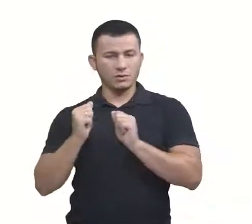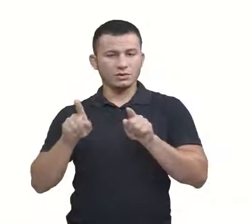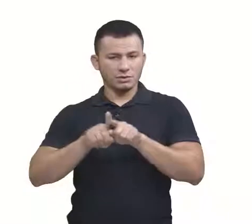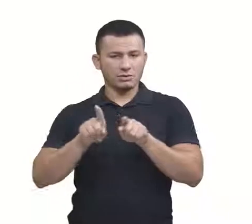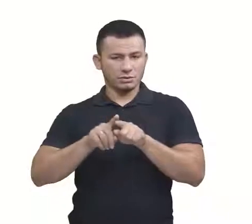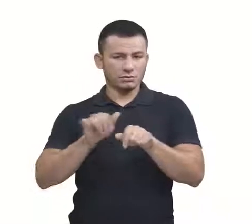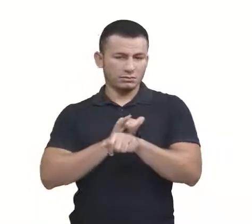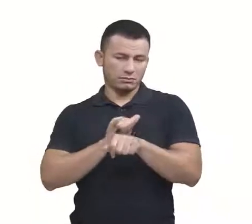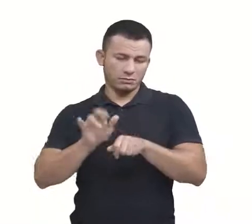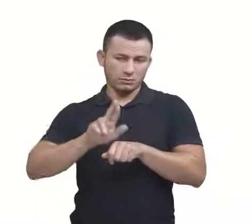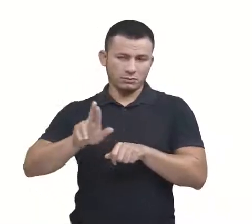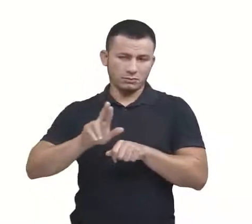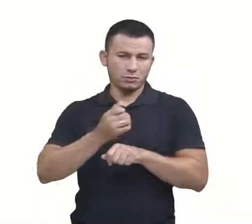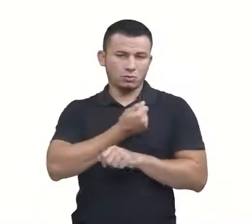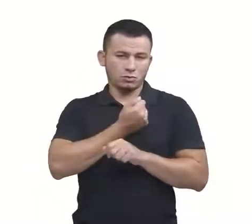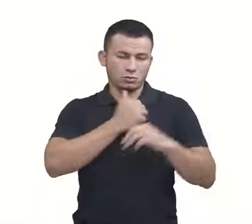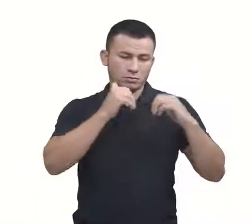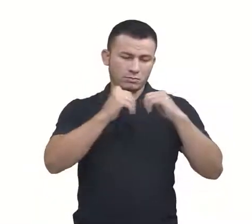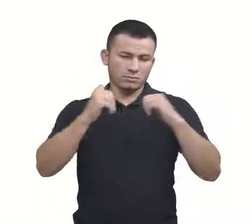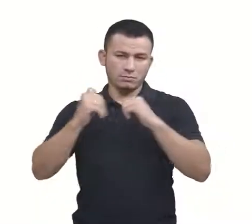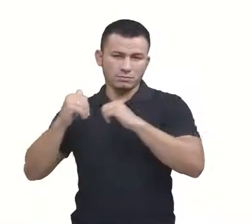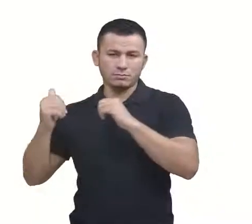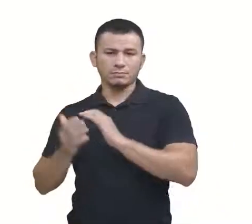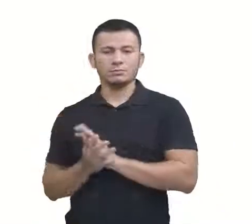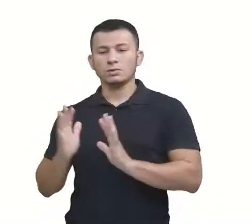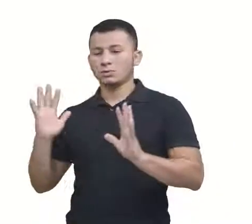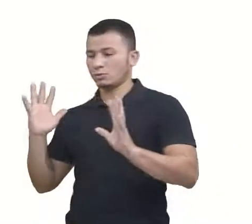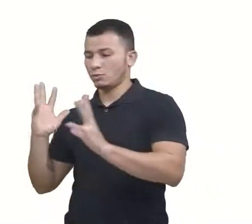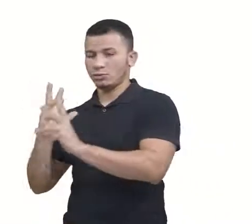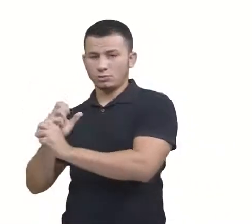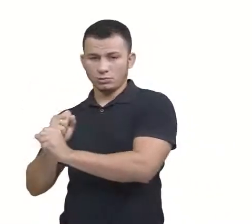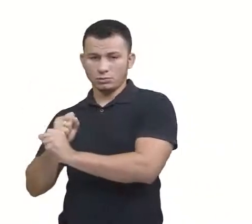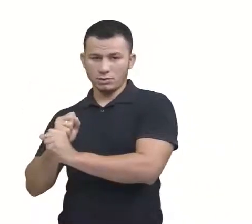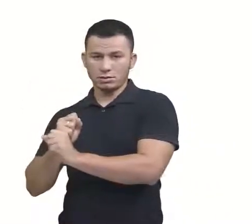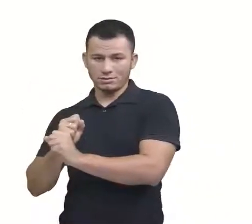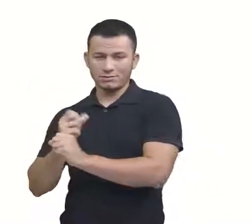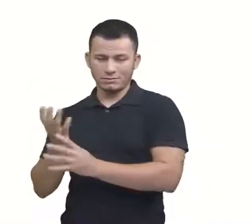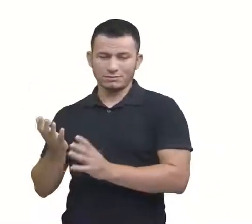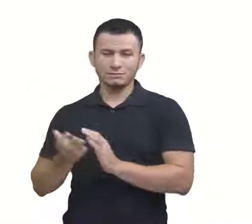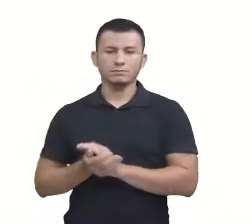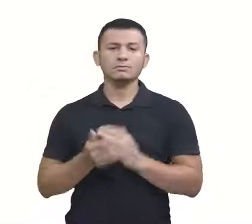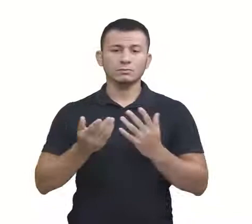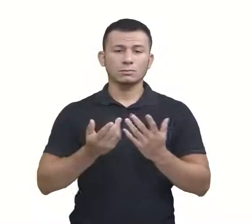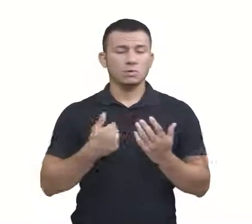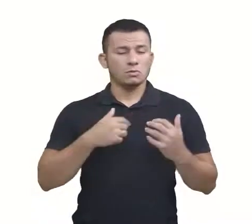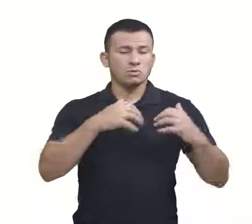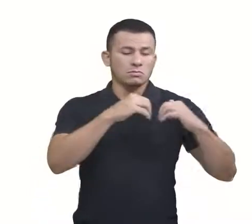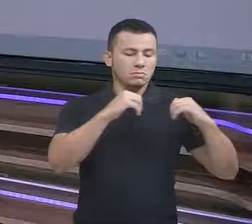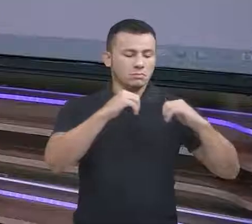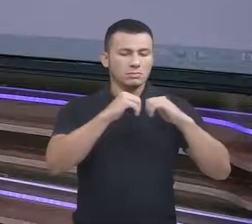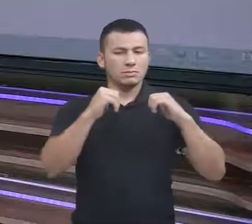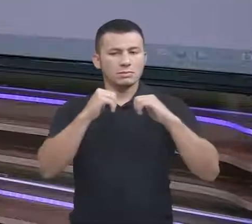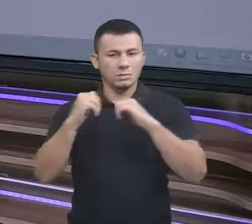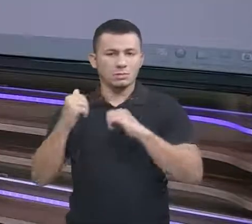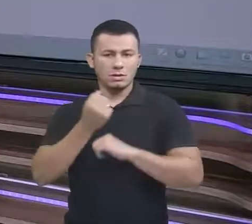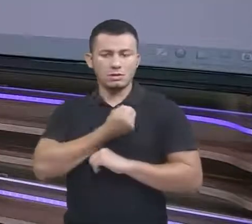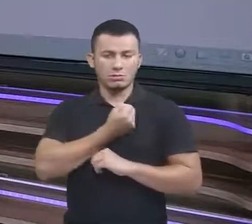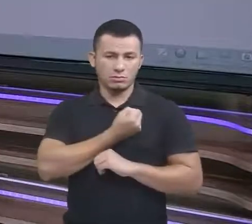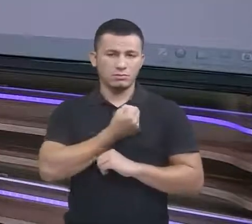5 e eu de compus este número